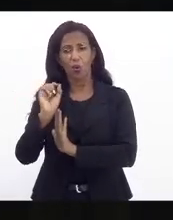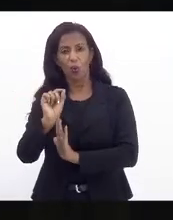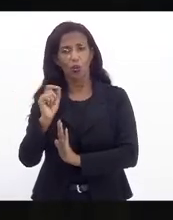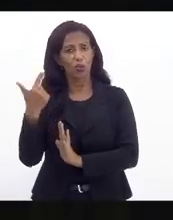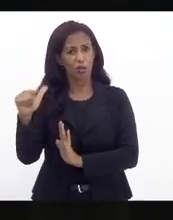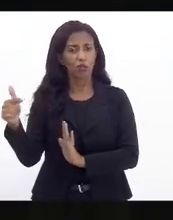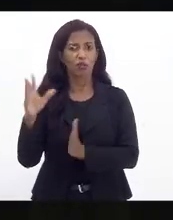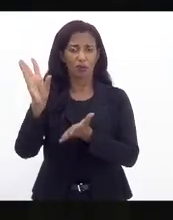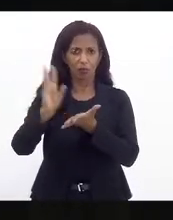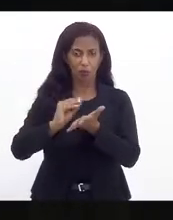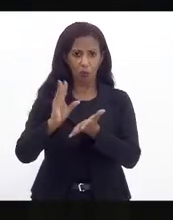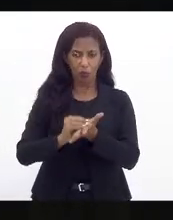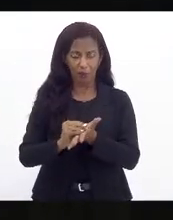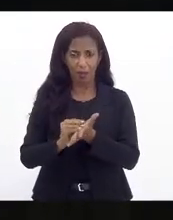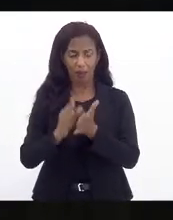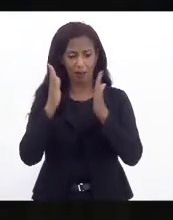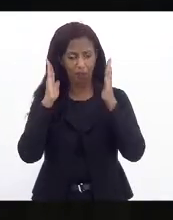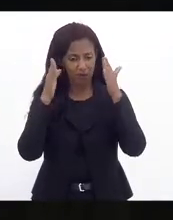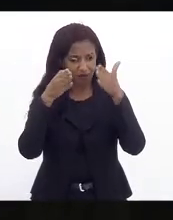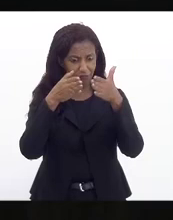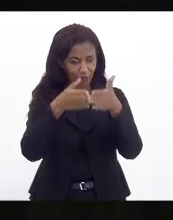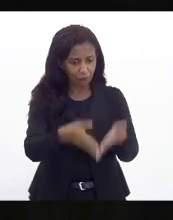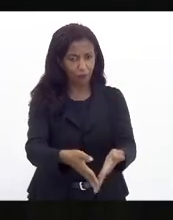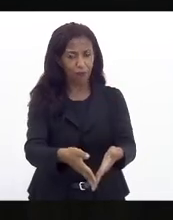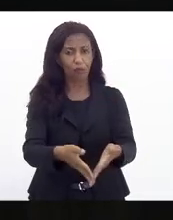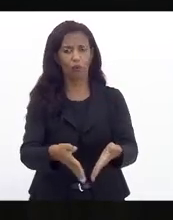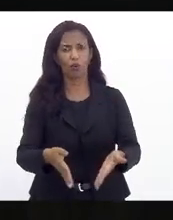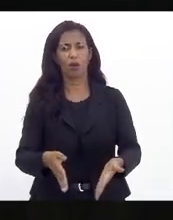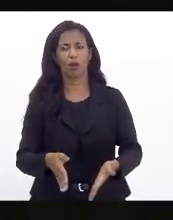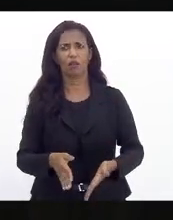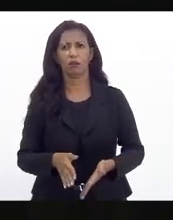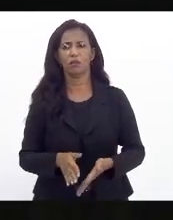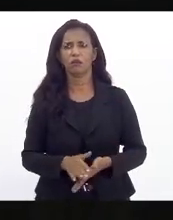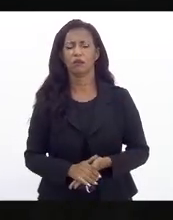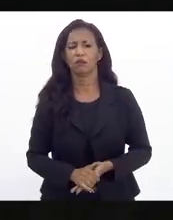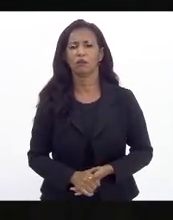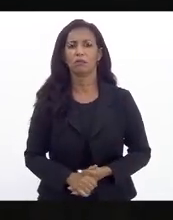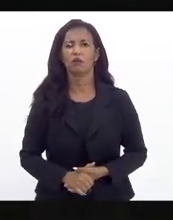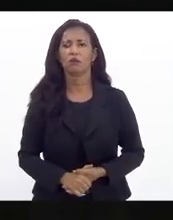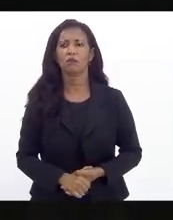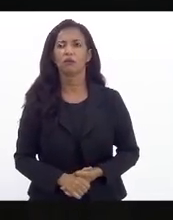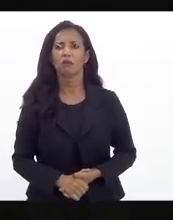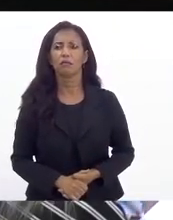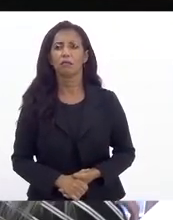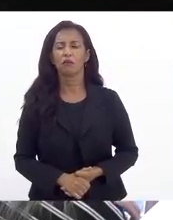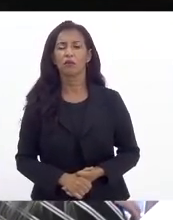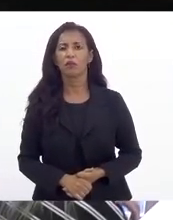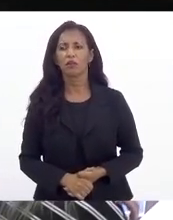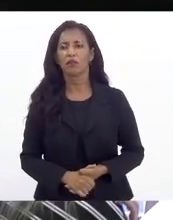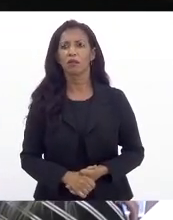vamos anotar para ser bem preciso para a gente não dispersar por favor deputada Marta